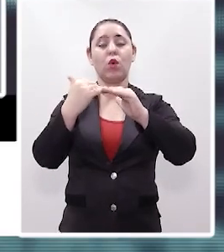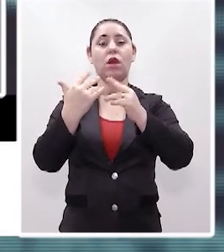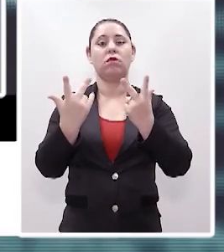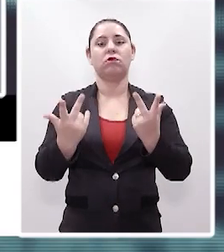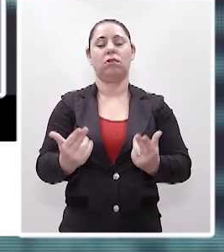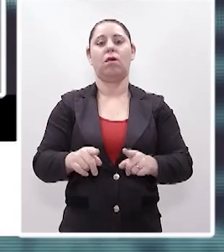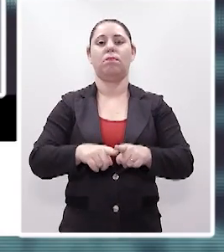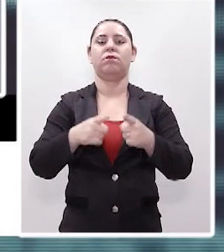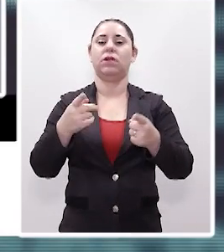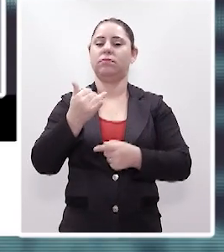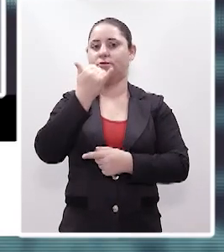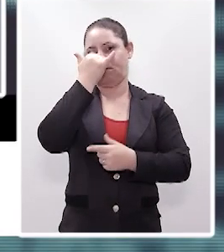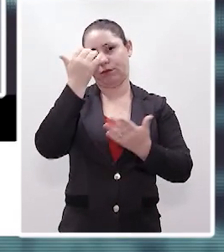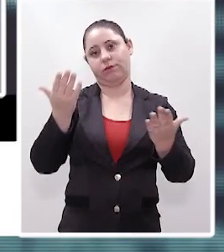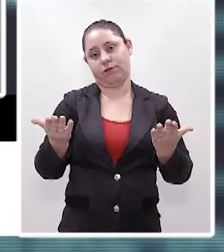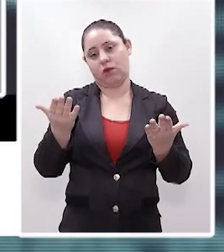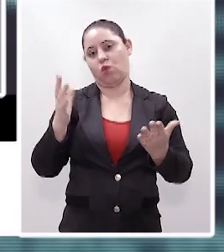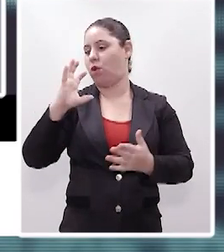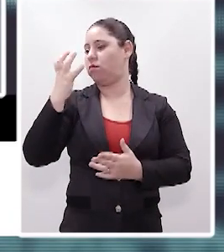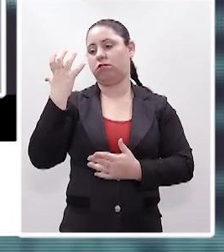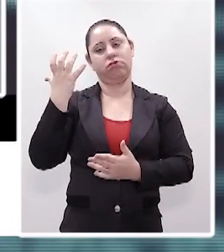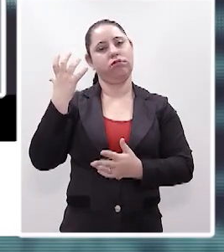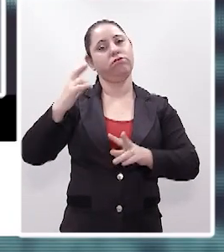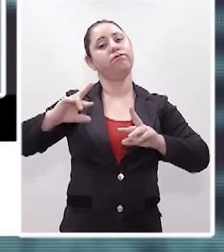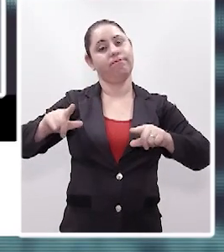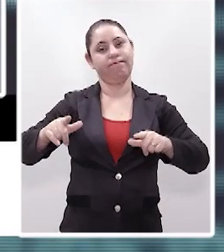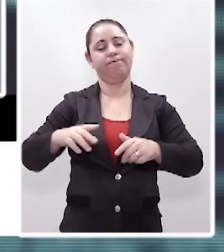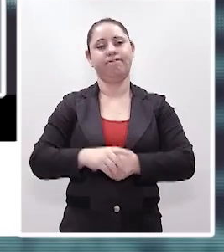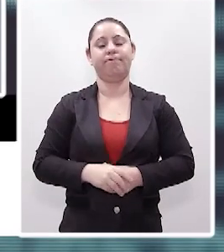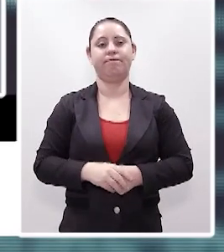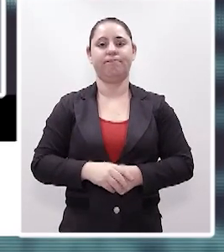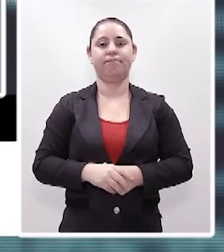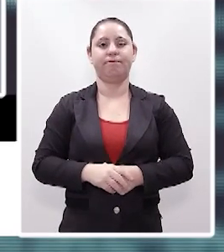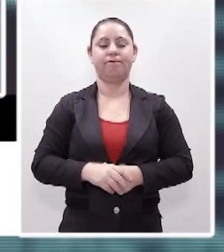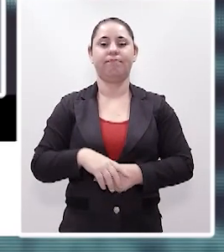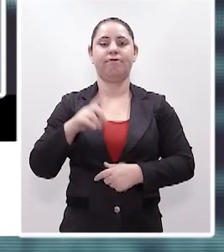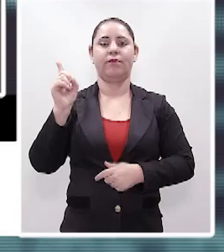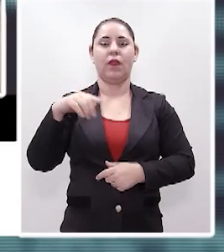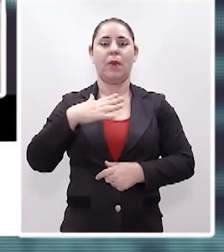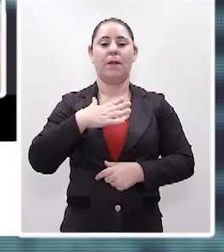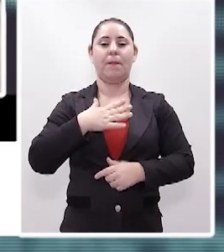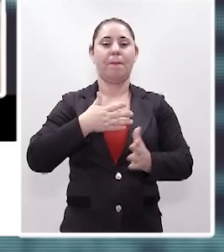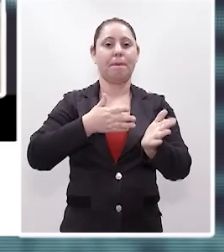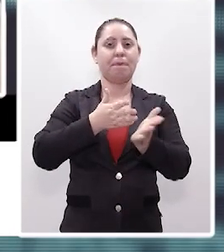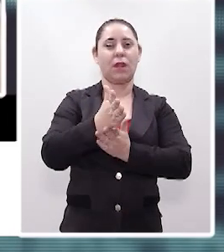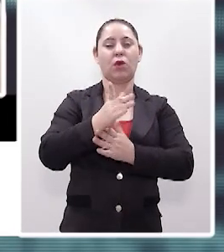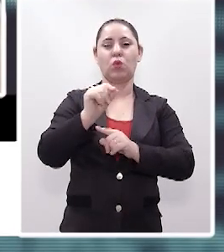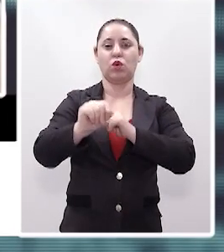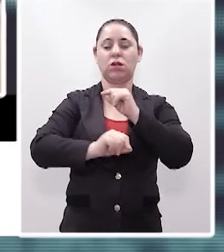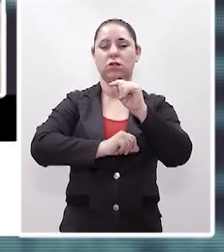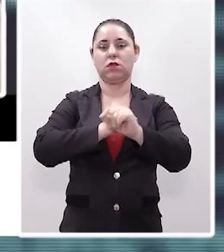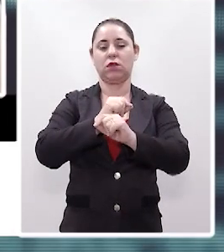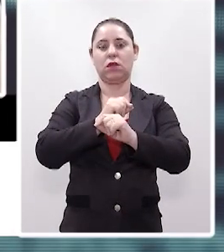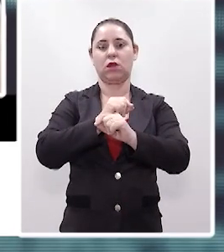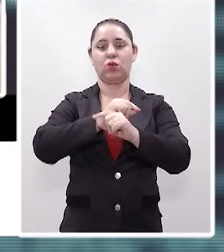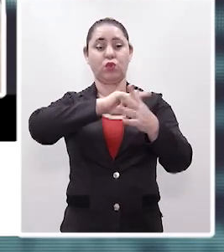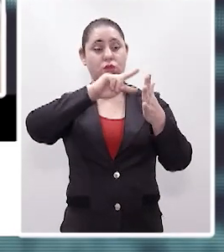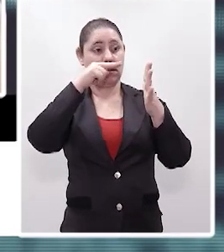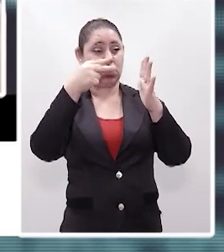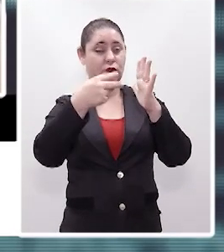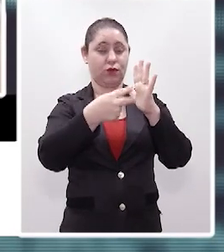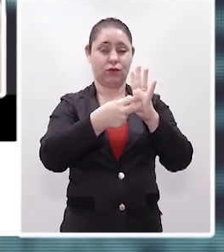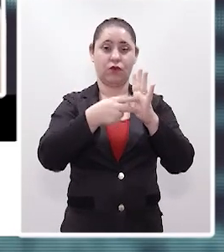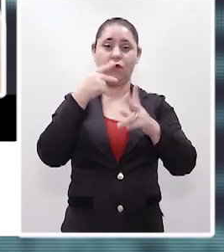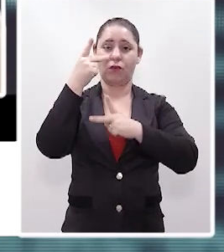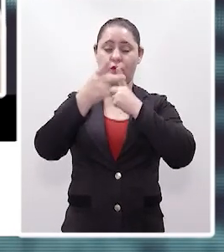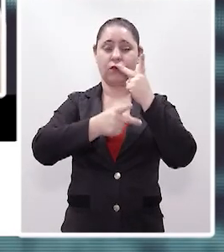direitos. Mas, infelizmente, não é isso que acontece. E nessa linha, Tiago, nesse mesmo